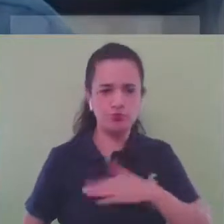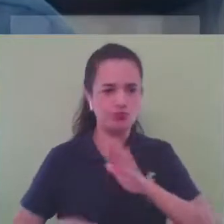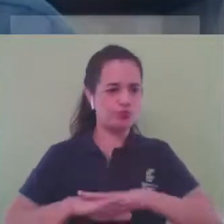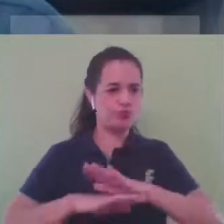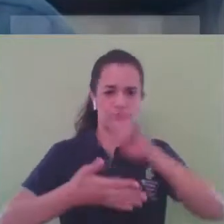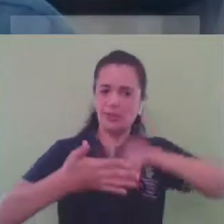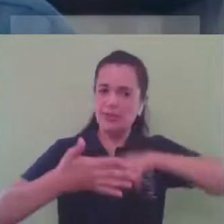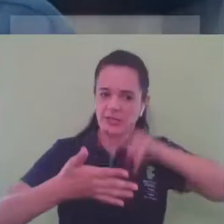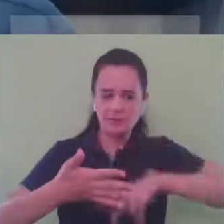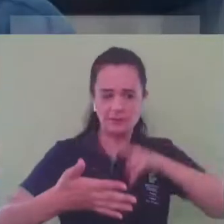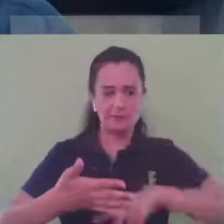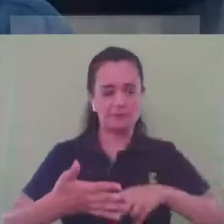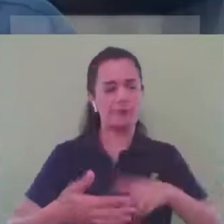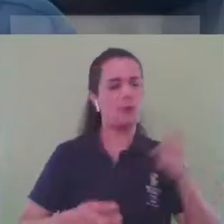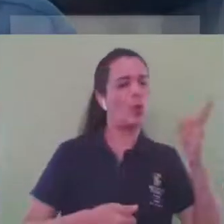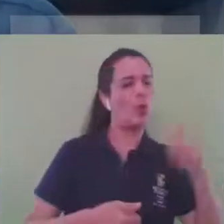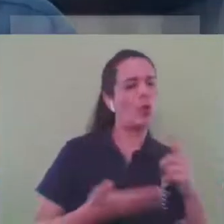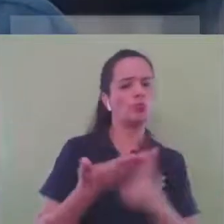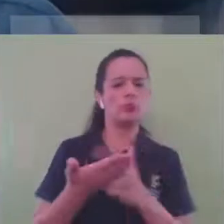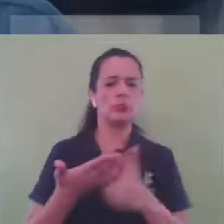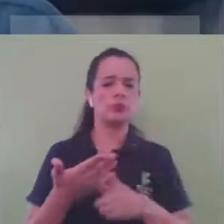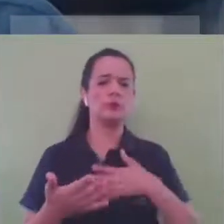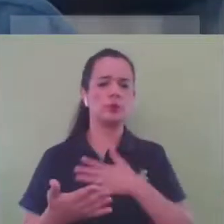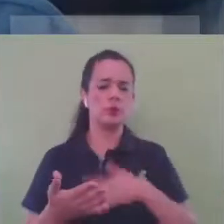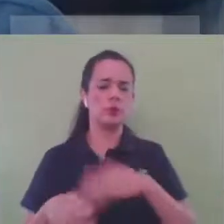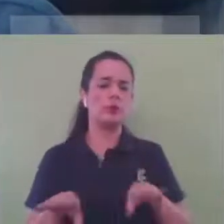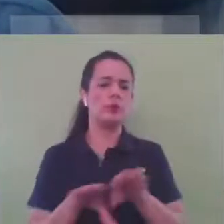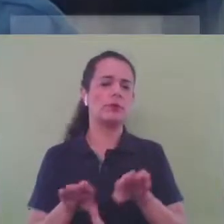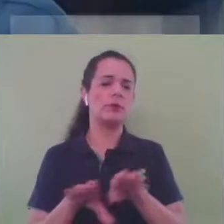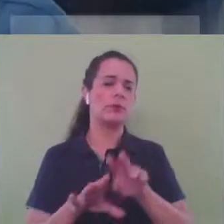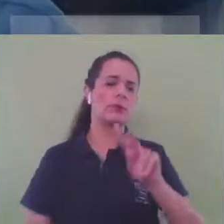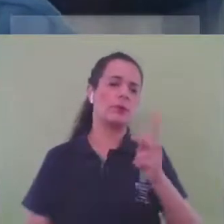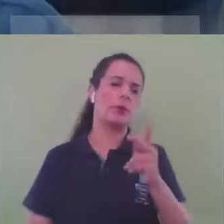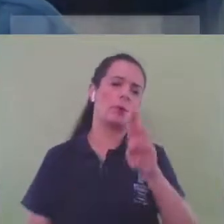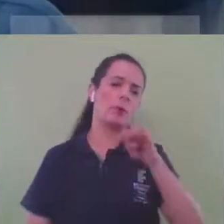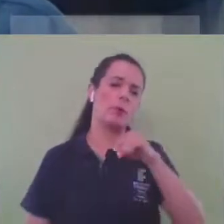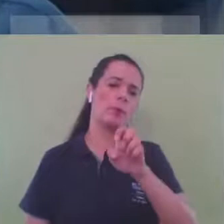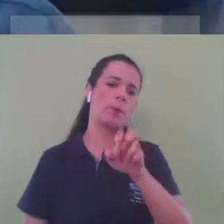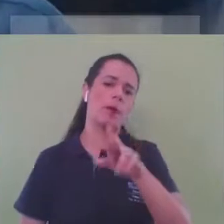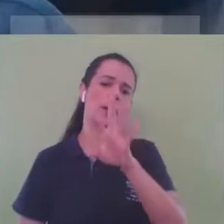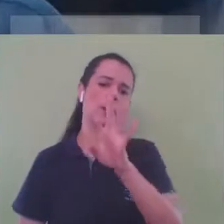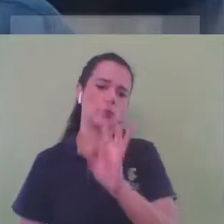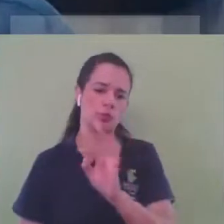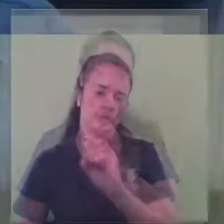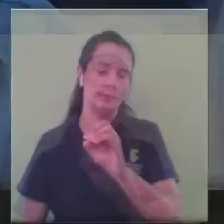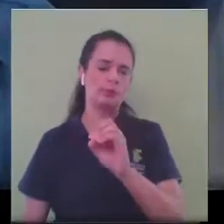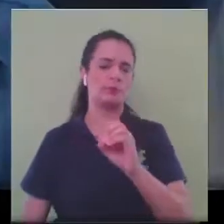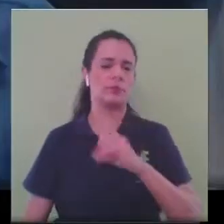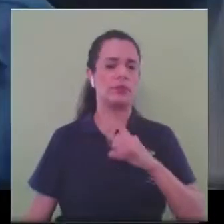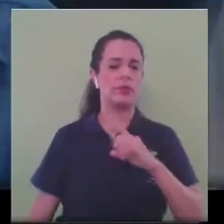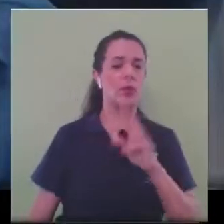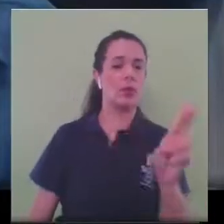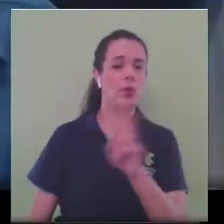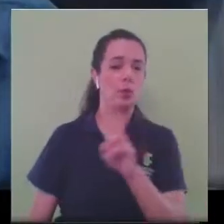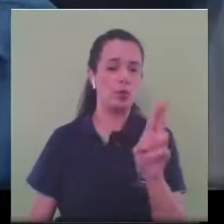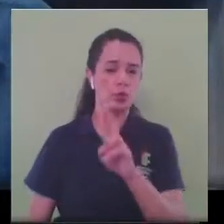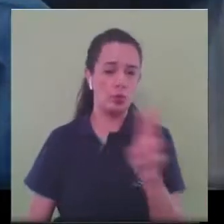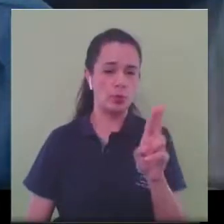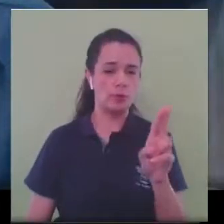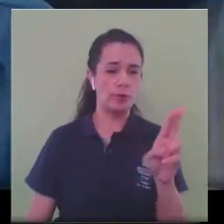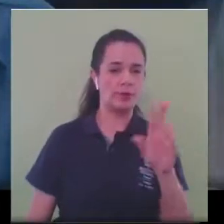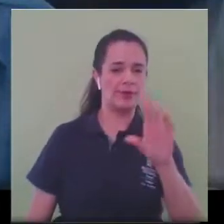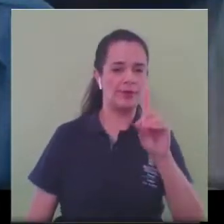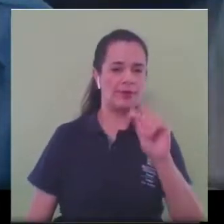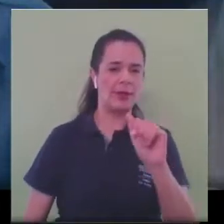pode procurar, né? Eu li o livro do Umberto Eco também, O Nome da Rosa, depois me aprofundei mais nessa questão da Idade Média e